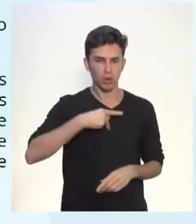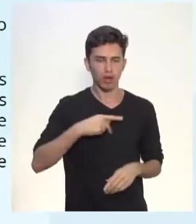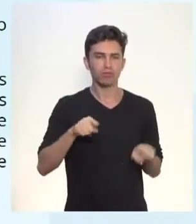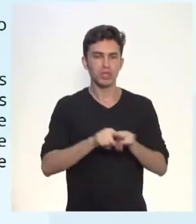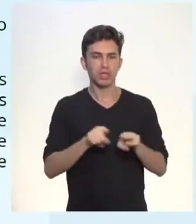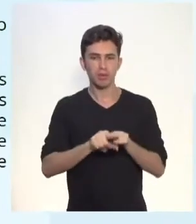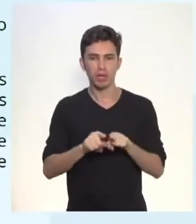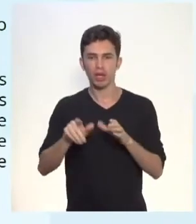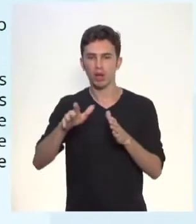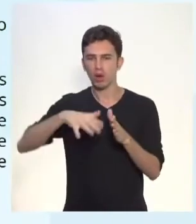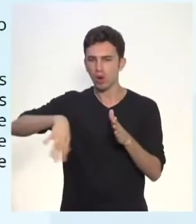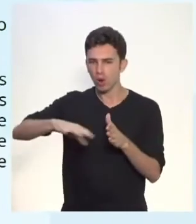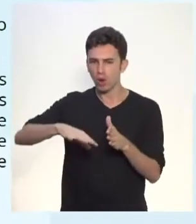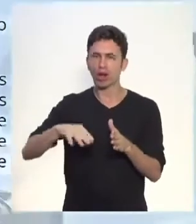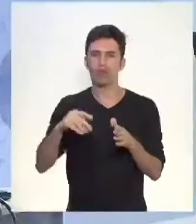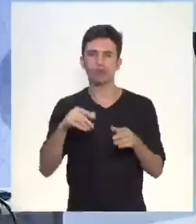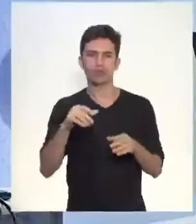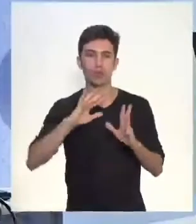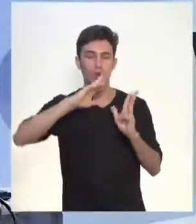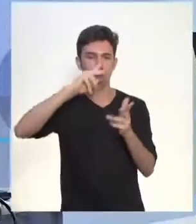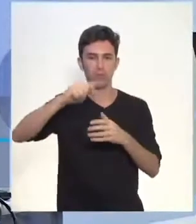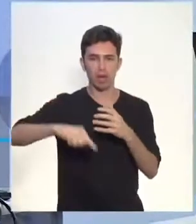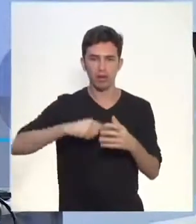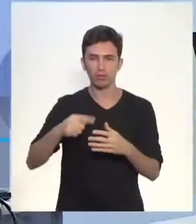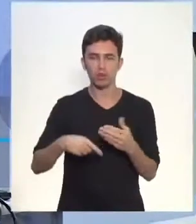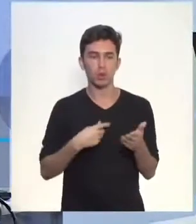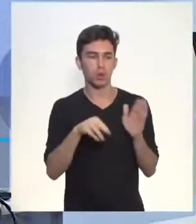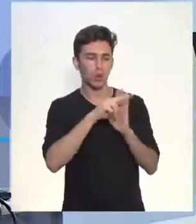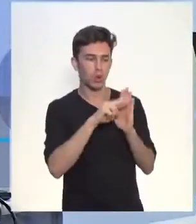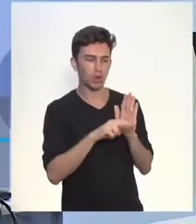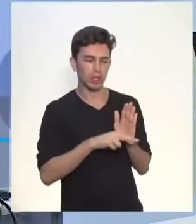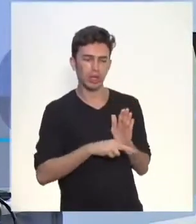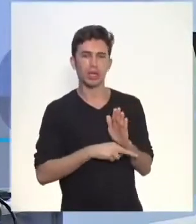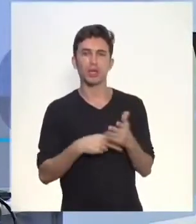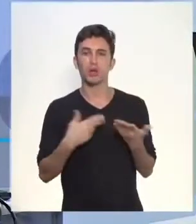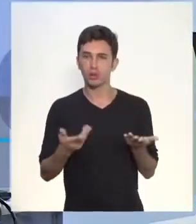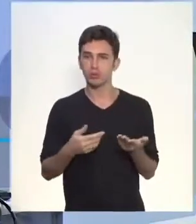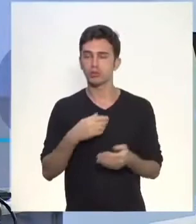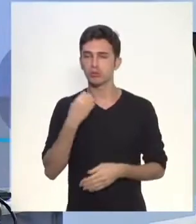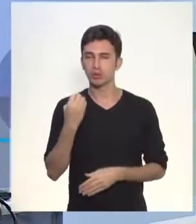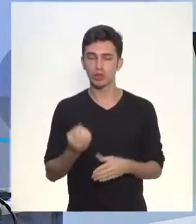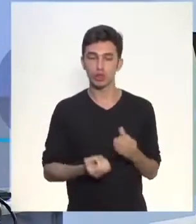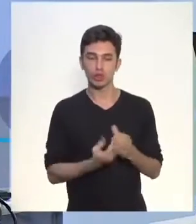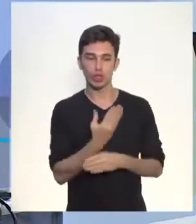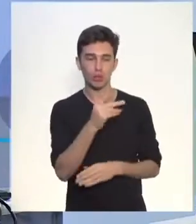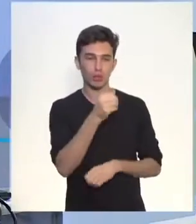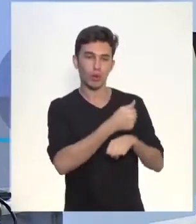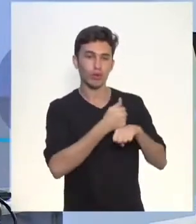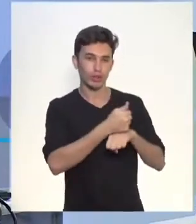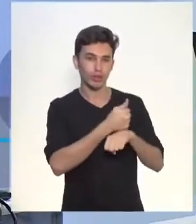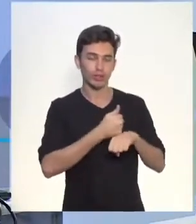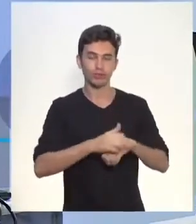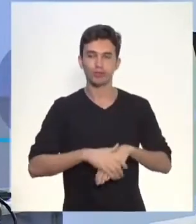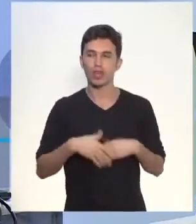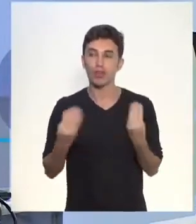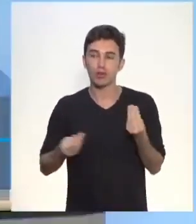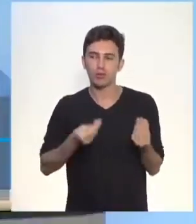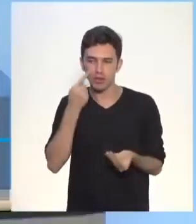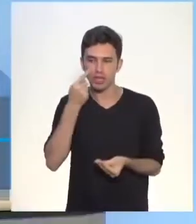e contexto de produção. É isso aí, professora. Vamos ver, então, como é que a gente vai trabalhar hoje esse